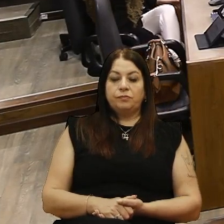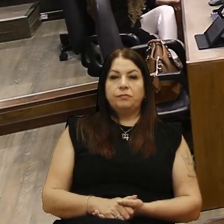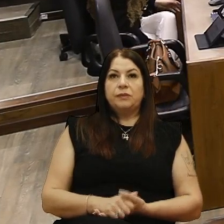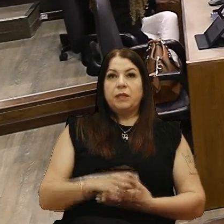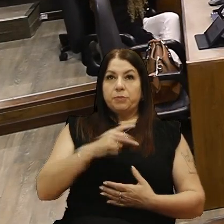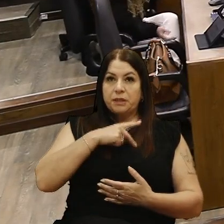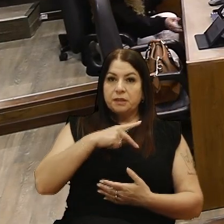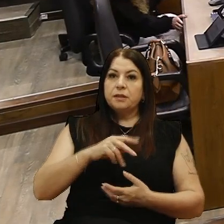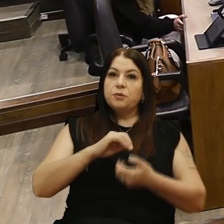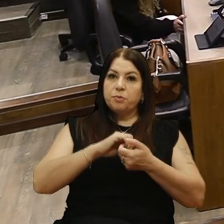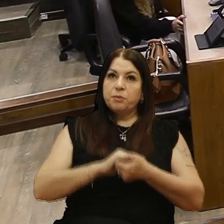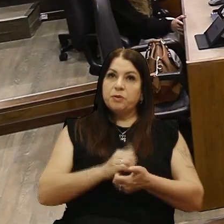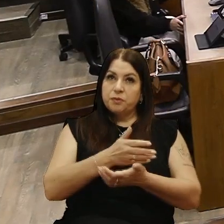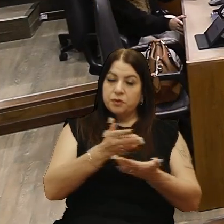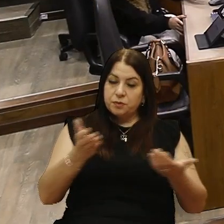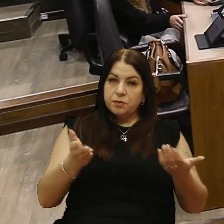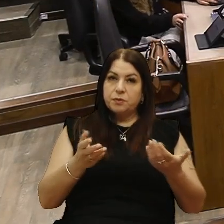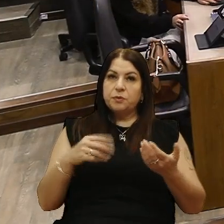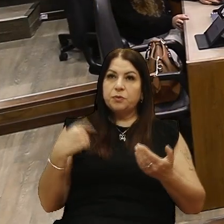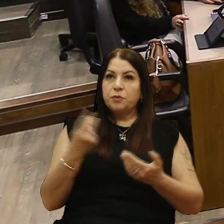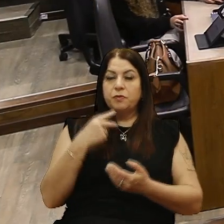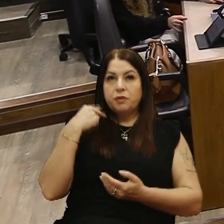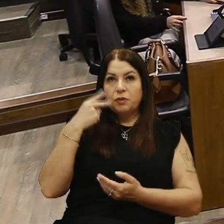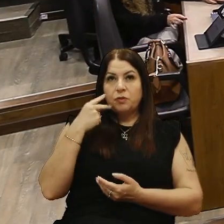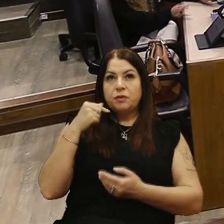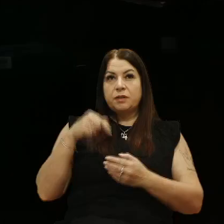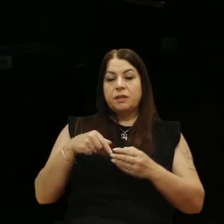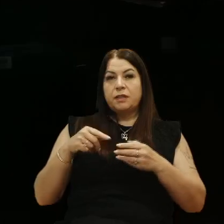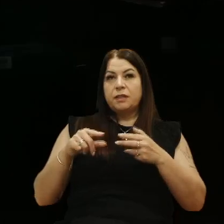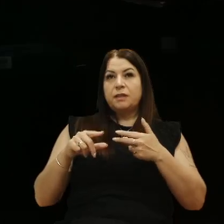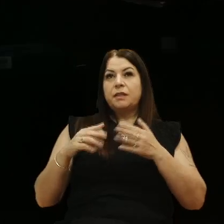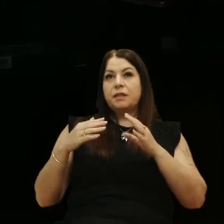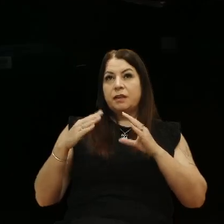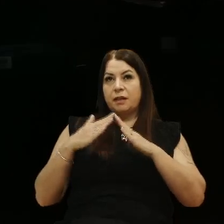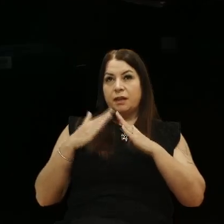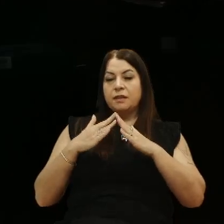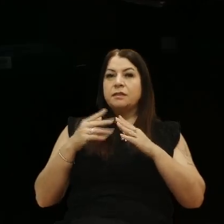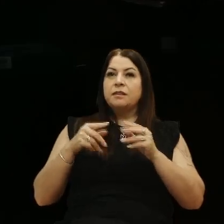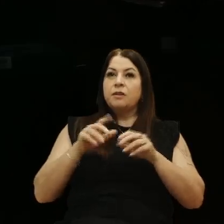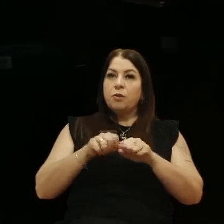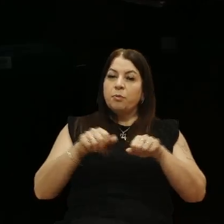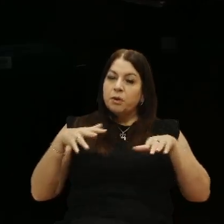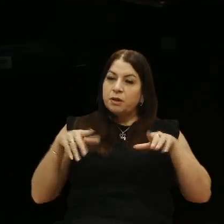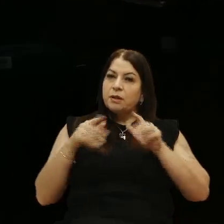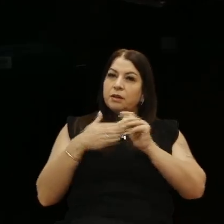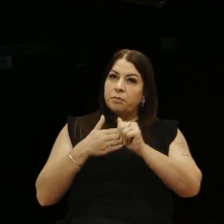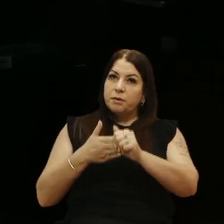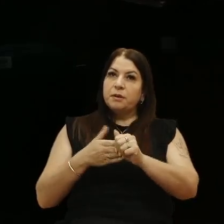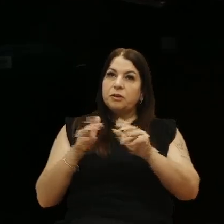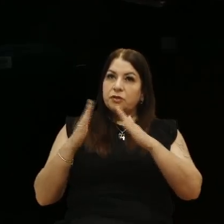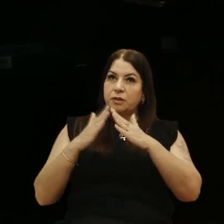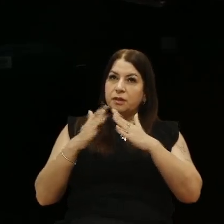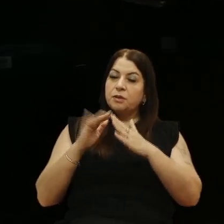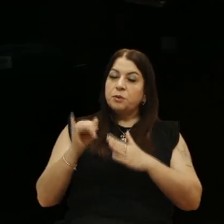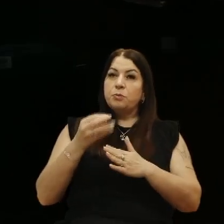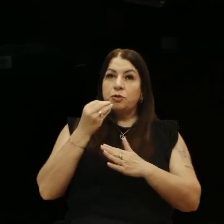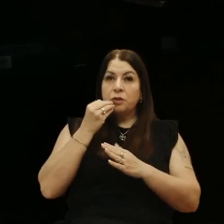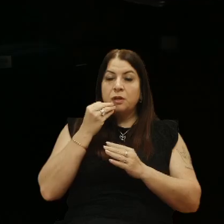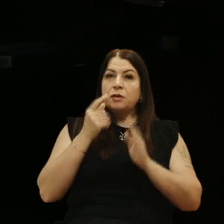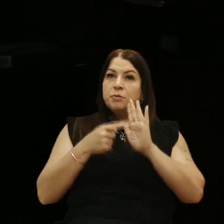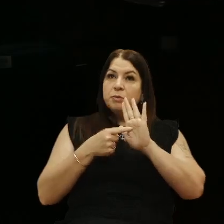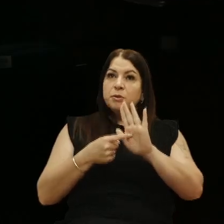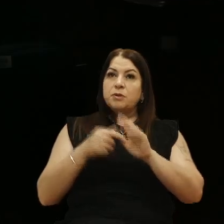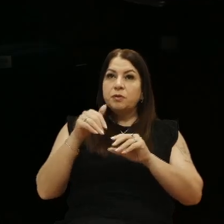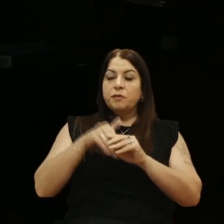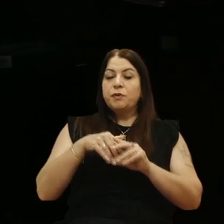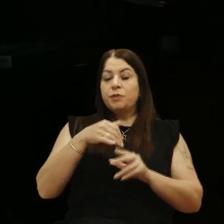Presidente, meus cumprimentos ao senhor, meus cumprimentos aos demais vereadores da Casa Legislativa, quem nos acompanha do plenário, também quem nos acompanha de casa. Nessa oportunidade, eu apresento um voto